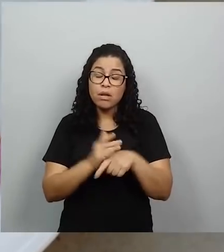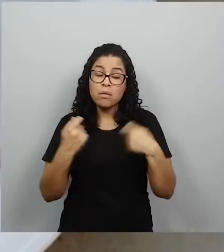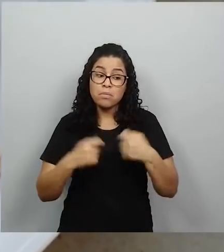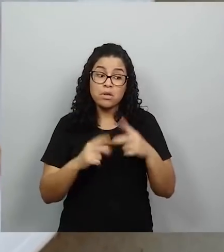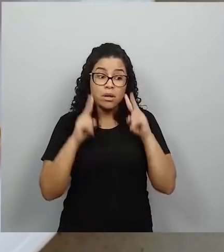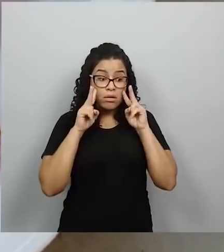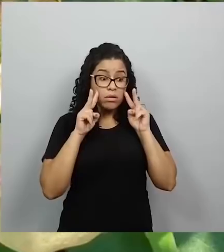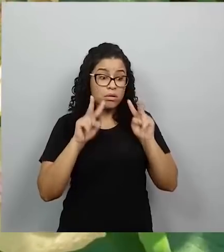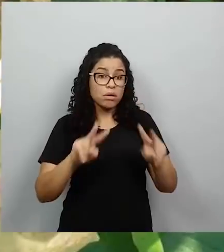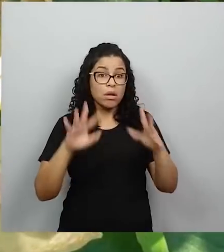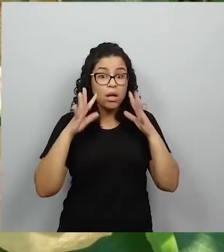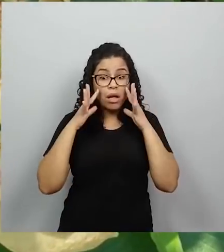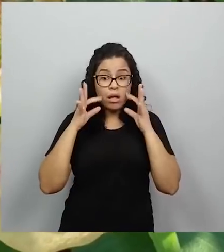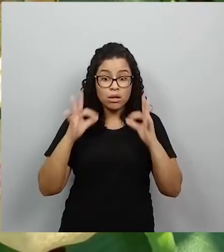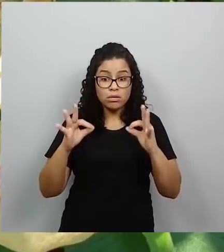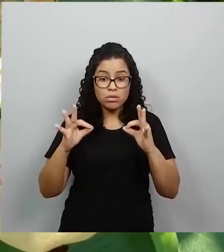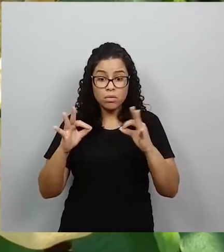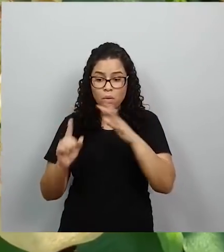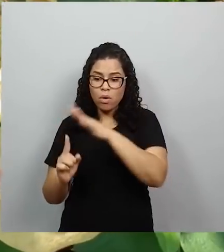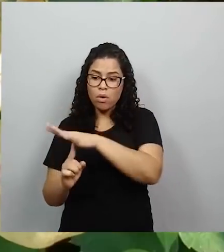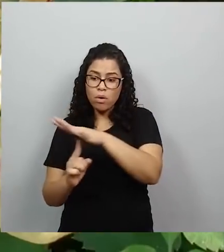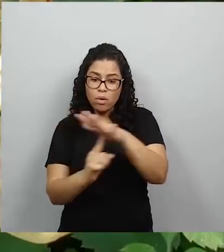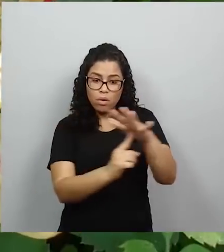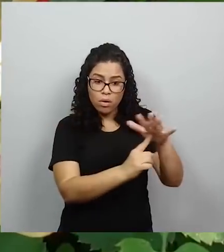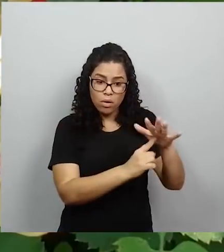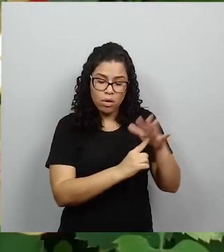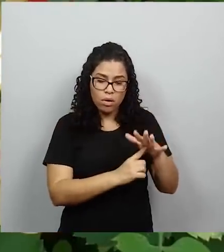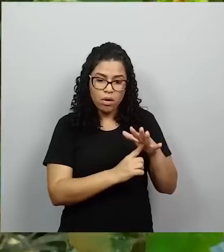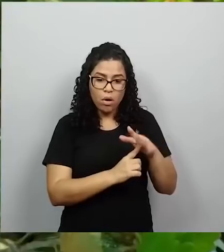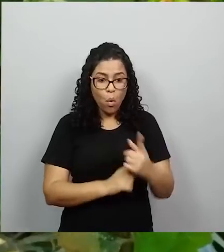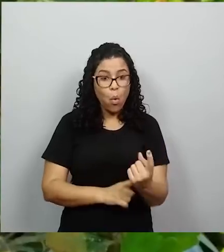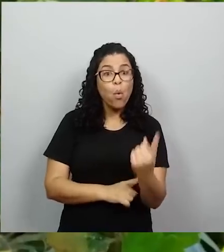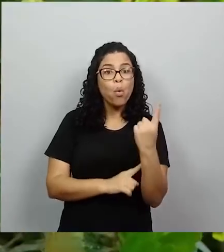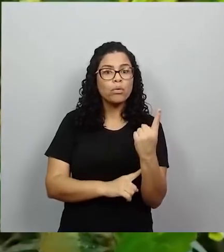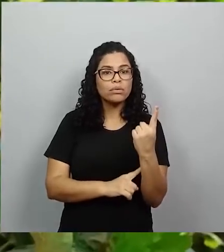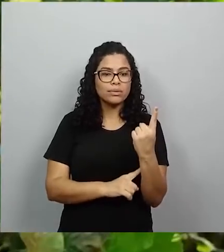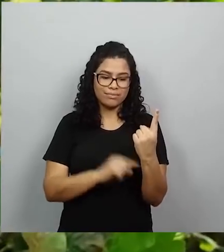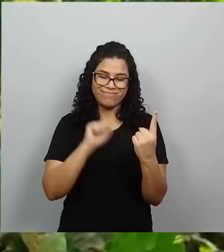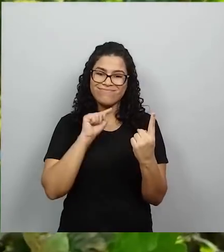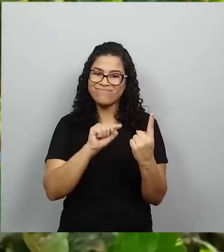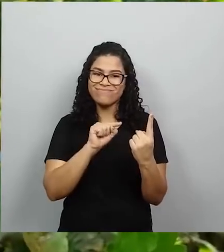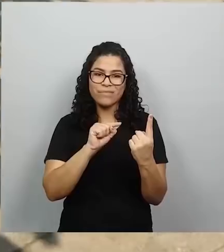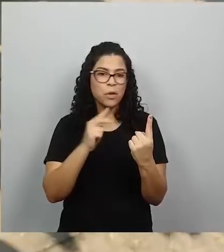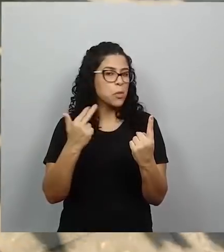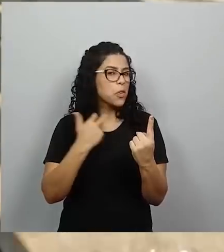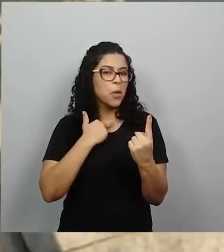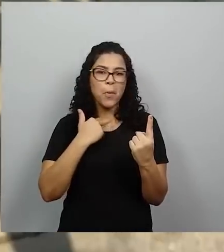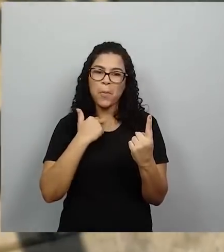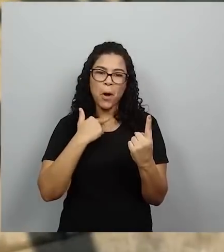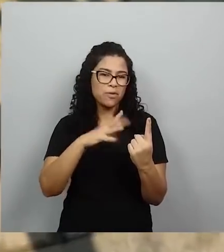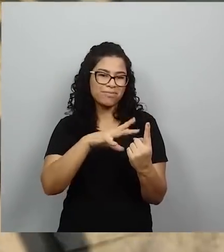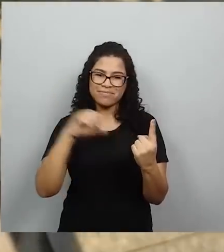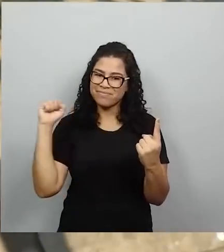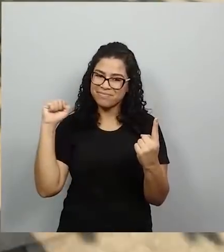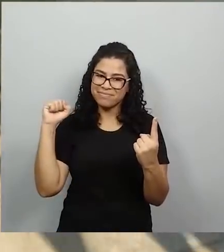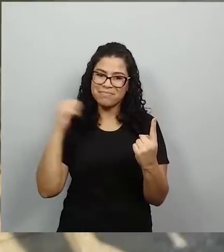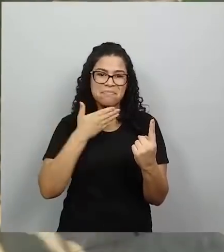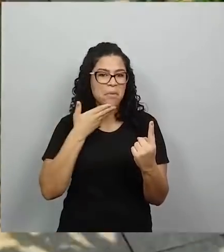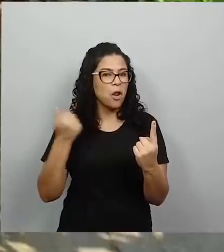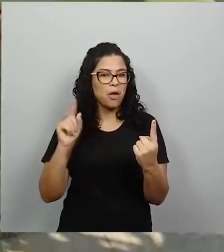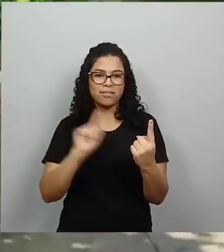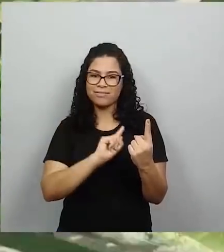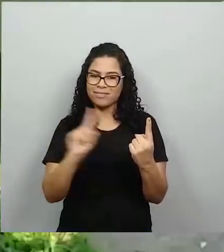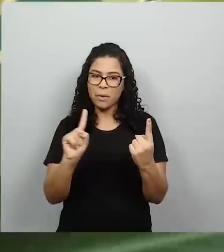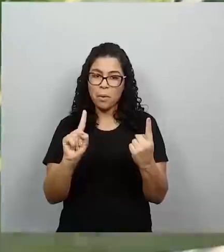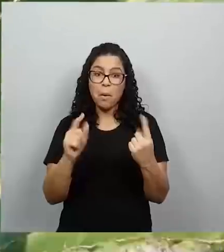Será que aquela planta que eu quero coletar é a única existente por ali? Se ela for a única, é melhor não tirar. Temos que